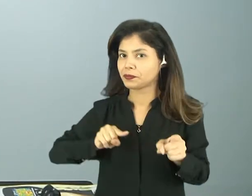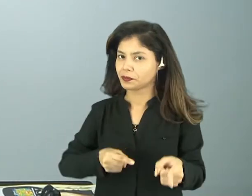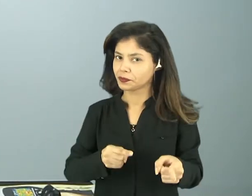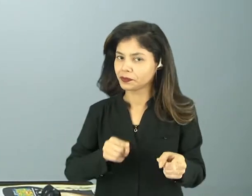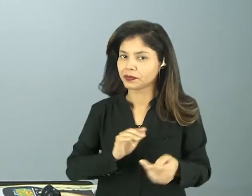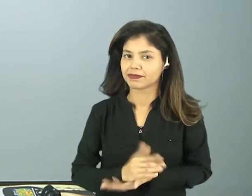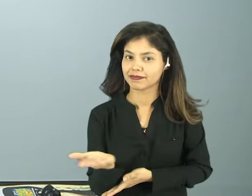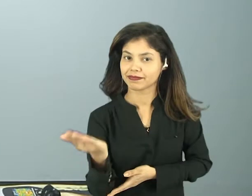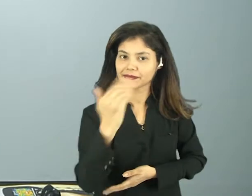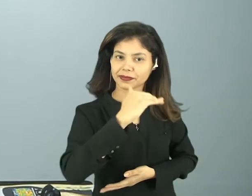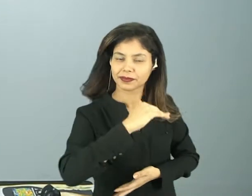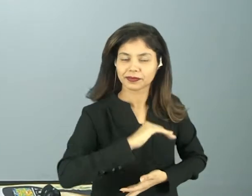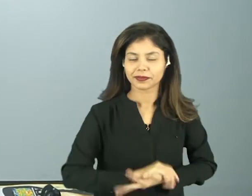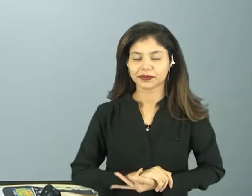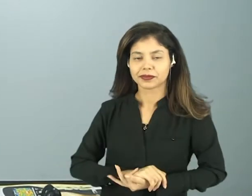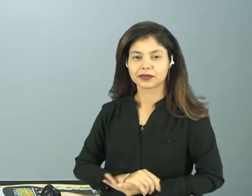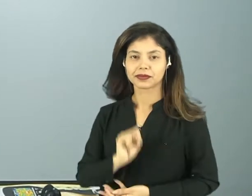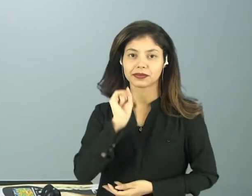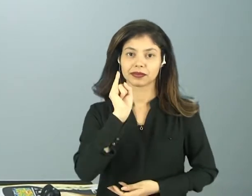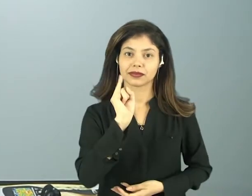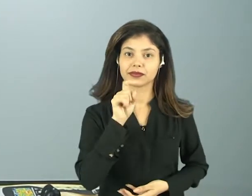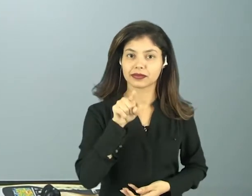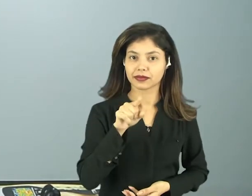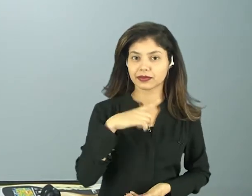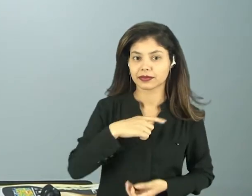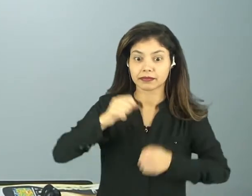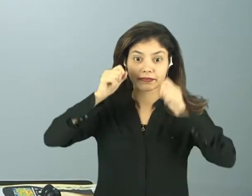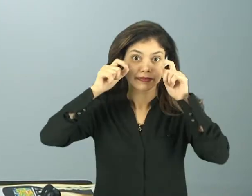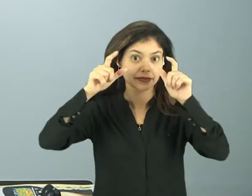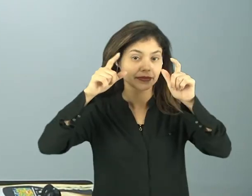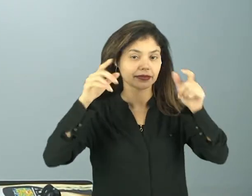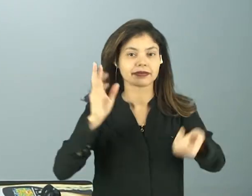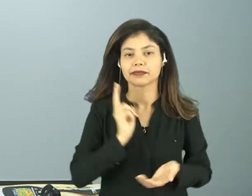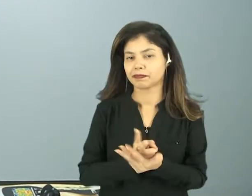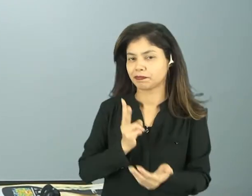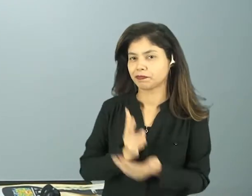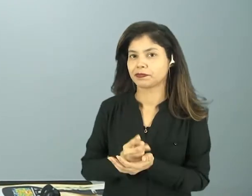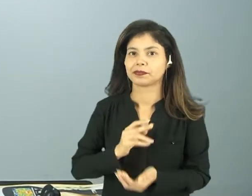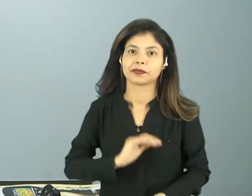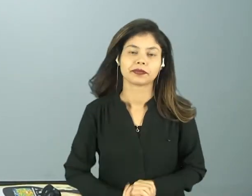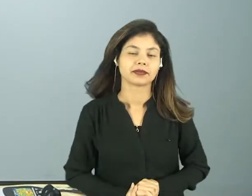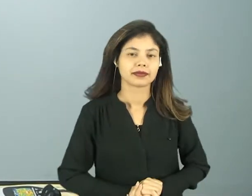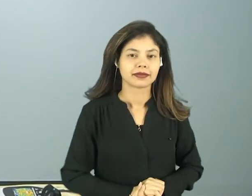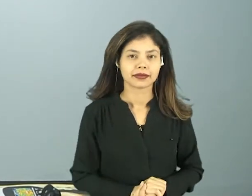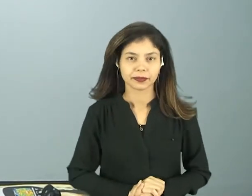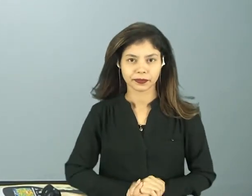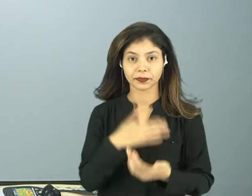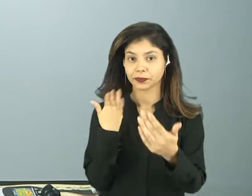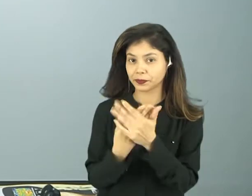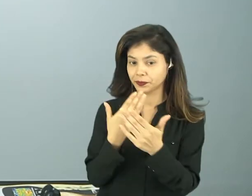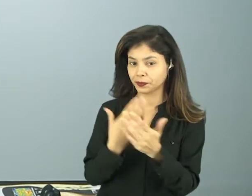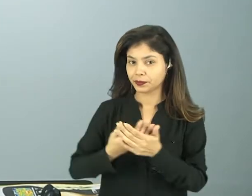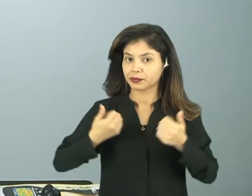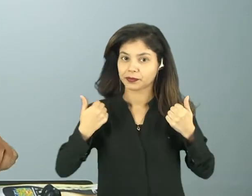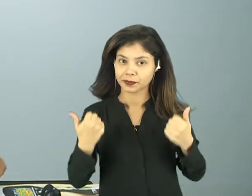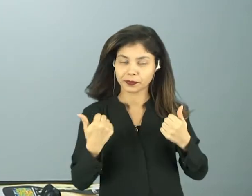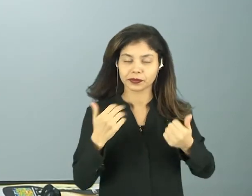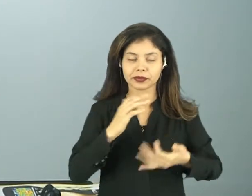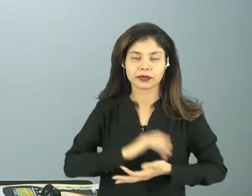desafios. Vamos lá. Ver se vocês estavam ligadinhos mesmos na aula. Vamos